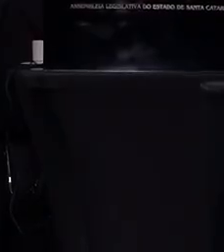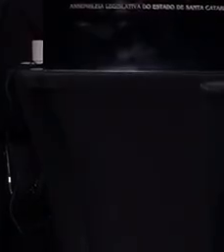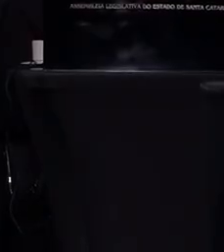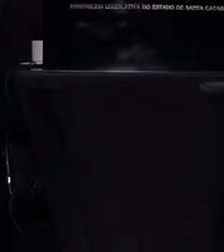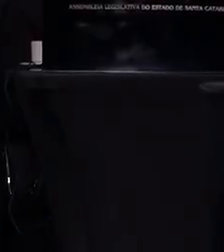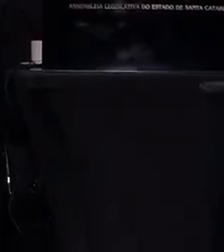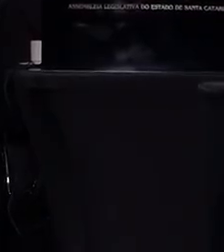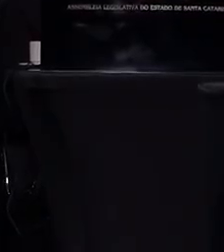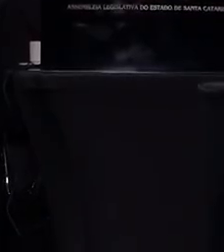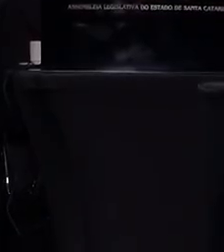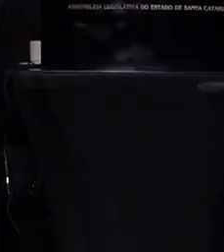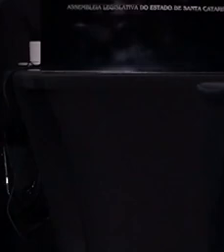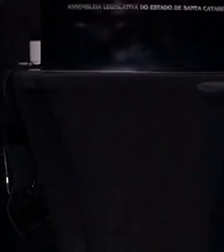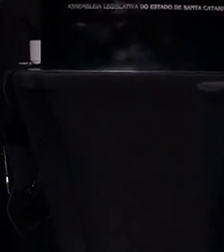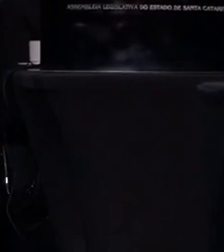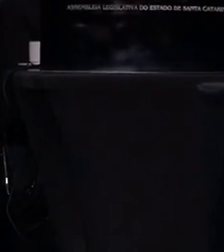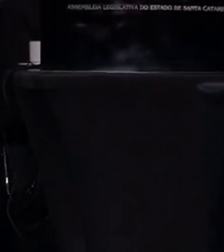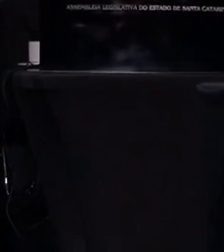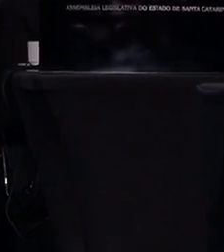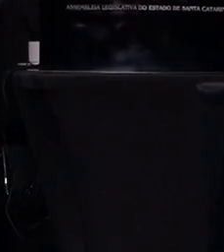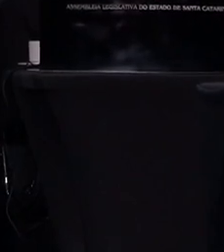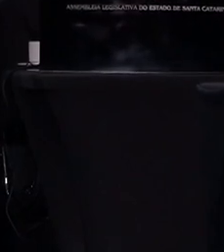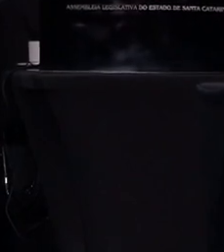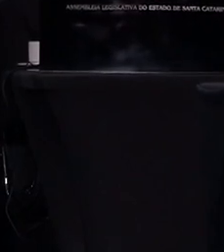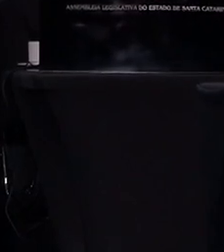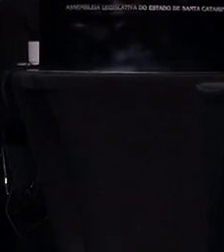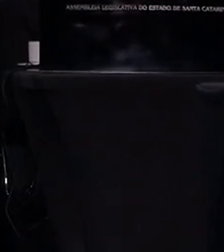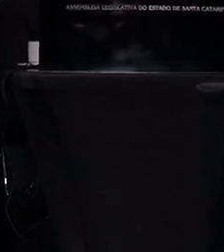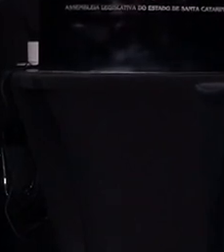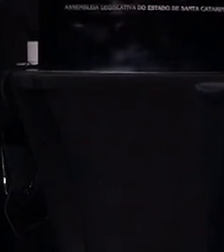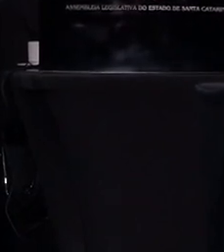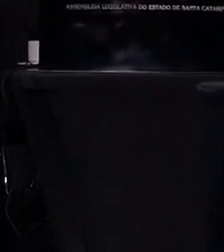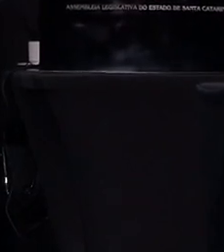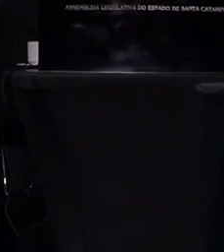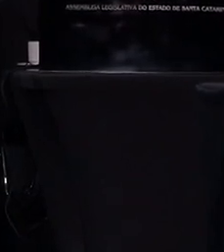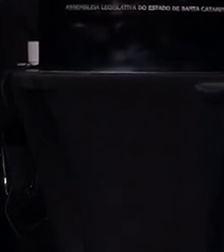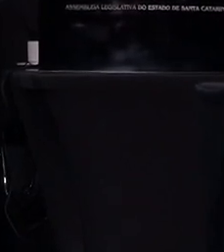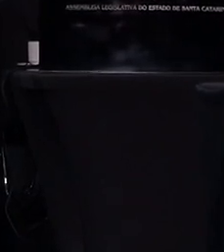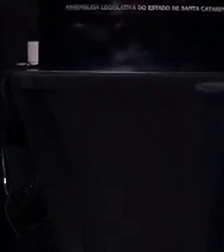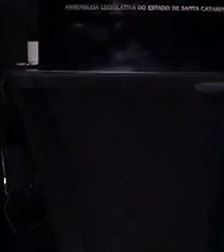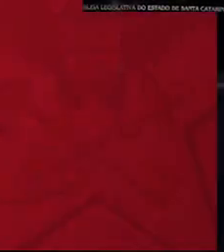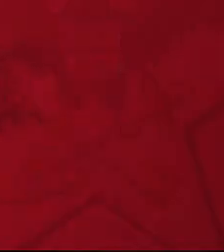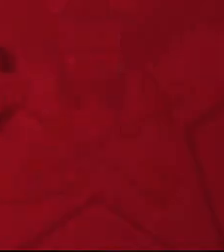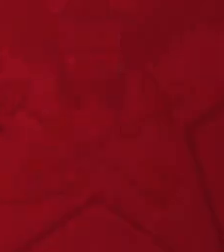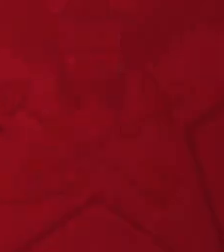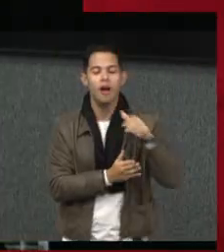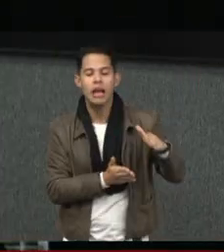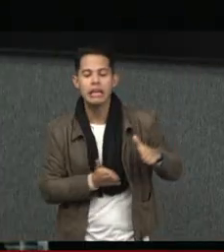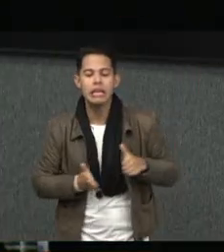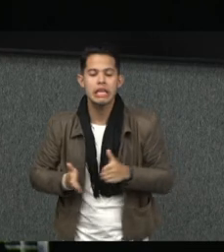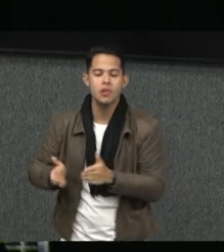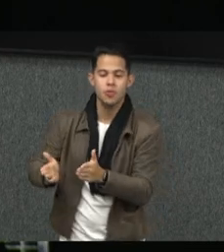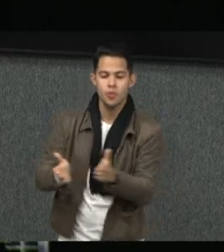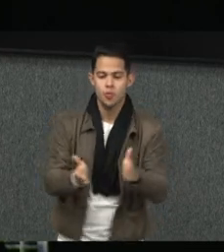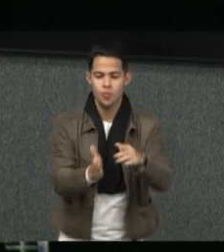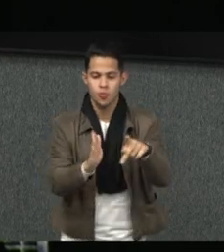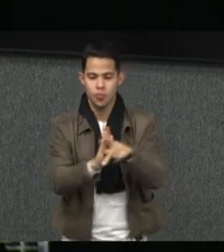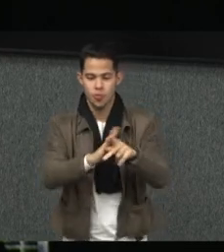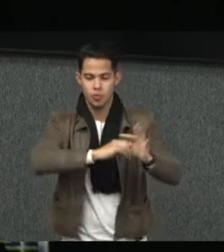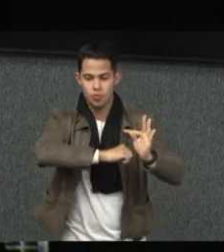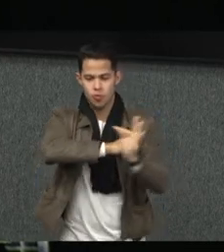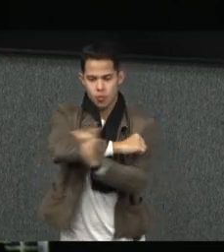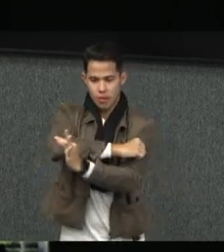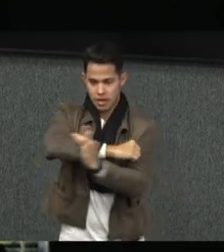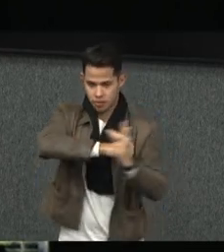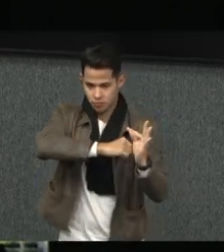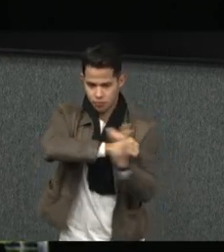a respeito do desassorreamento do Rio Tubarão e da falta de recursos no hospital regional da cidade. Não só o projeto em si, mas também